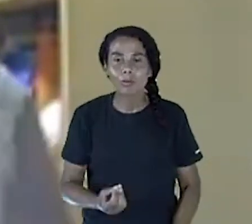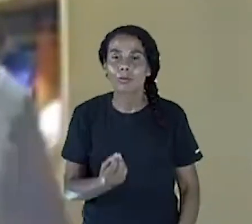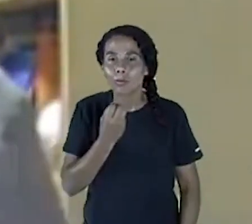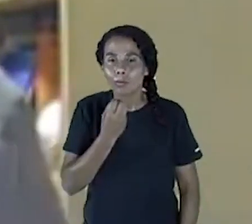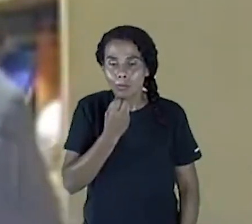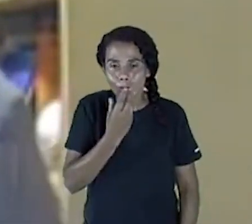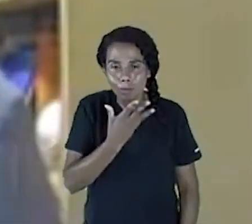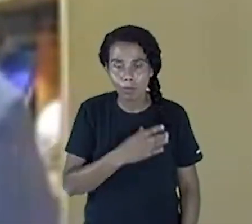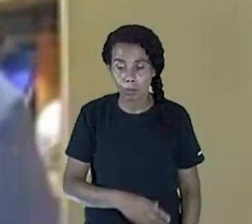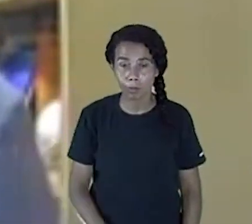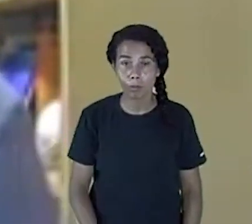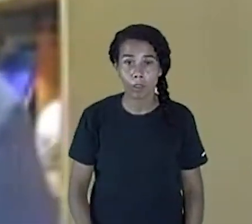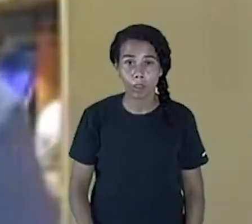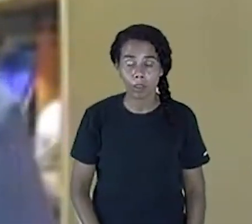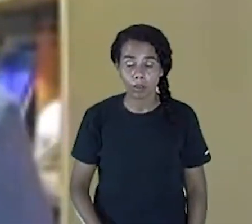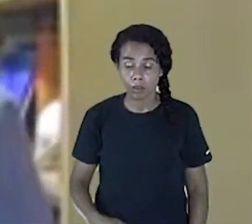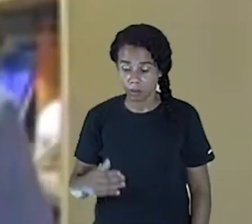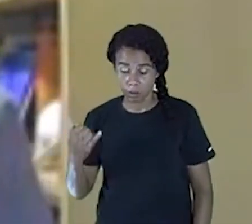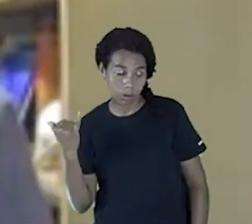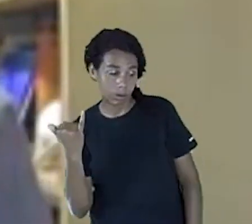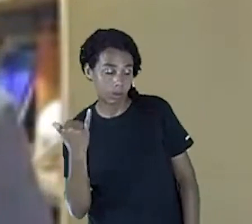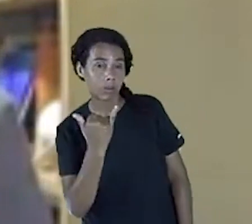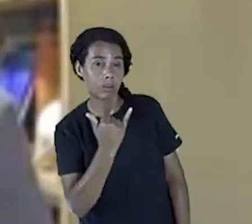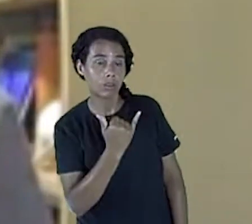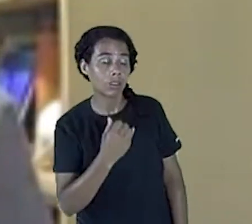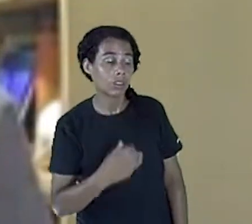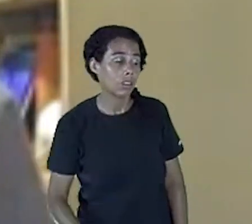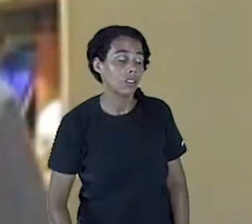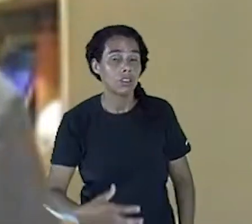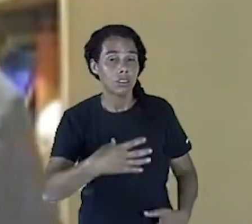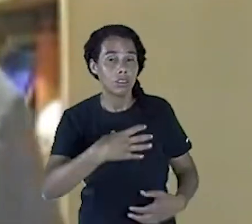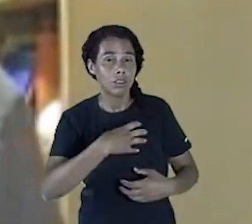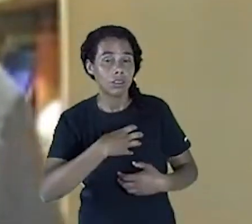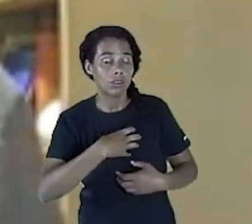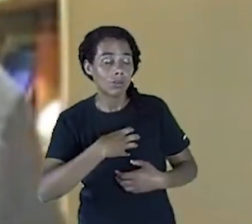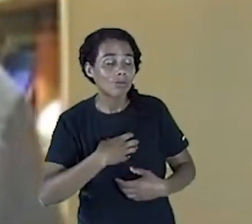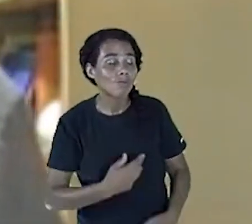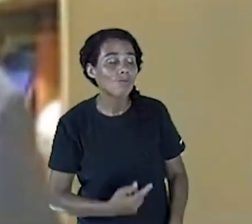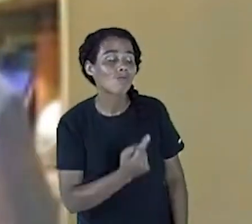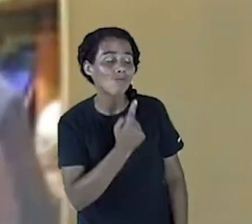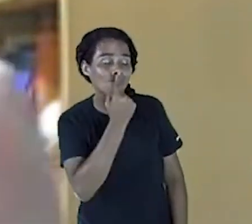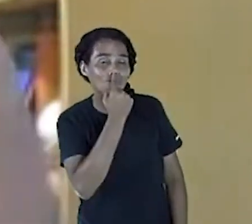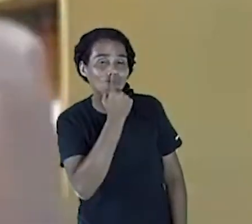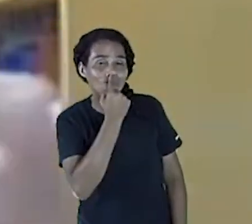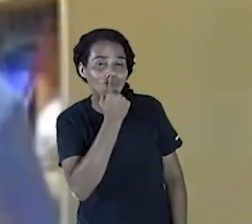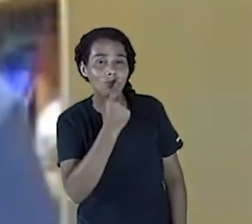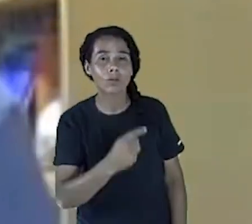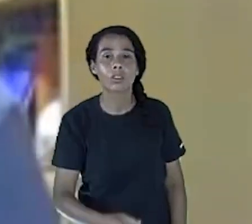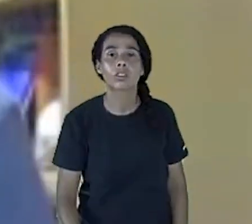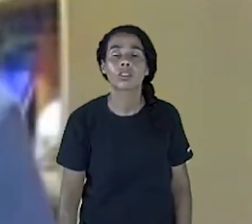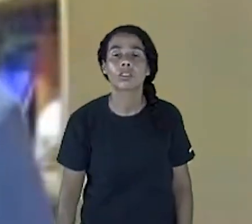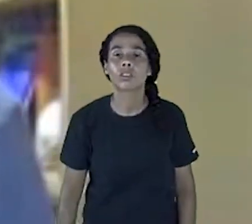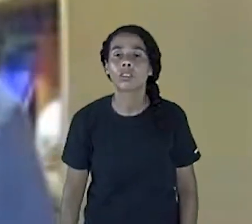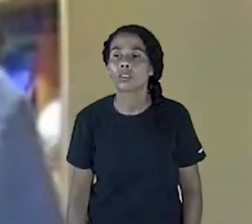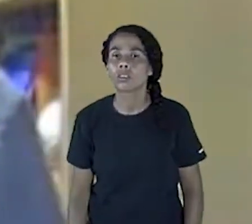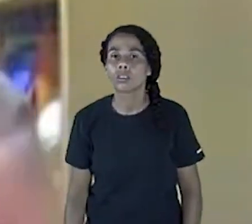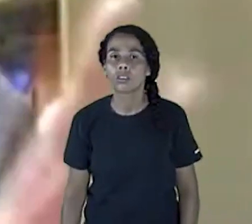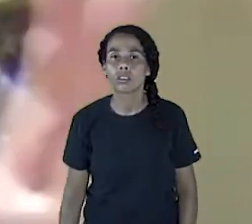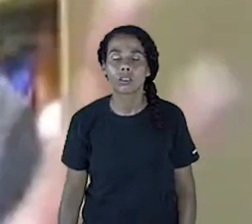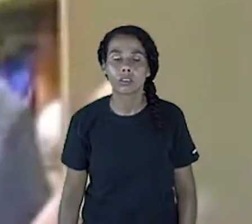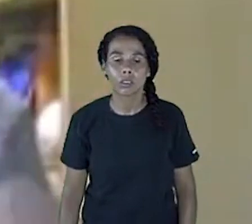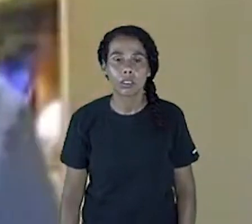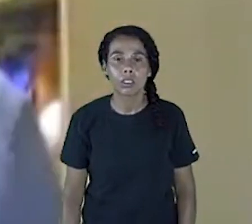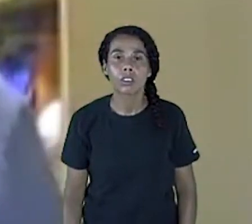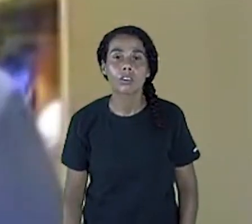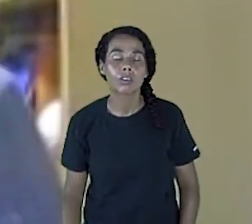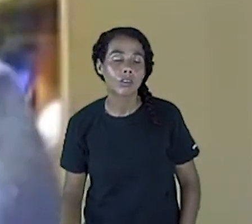fascinou das questões filosóficas e espirituais dele, né? Que estão muito presentes de novo